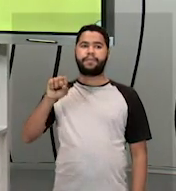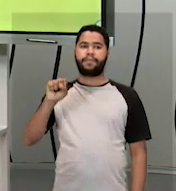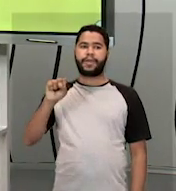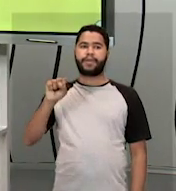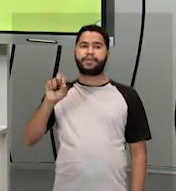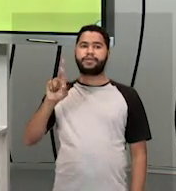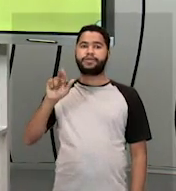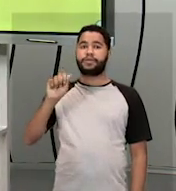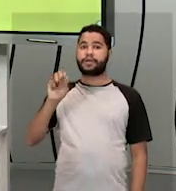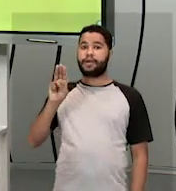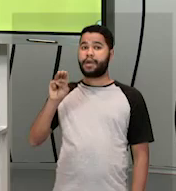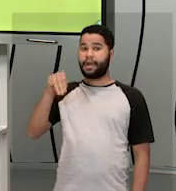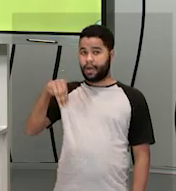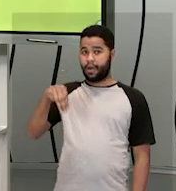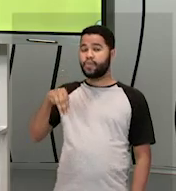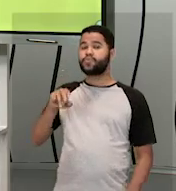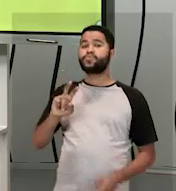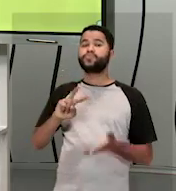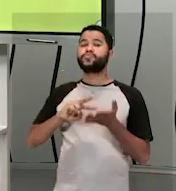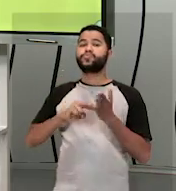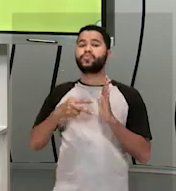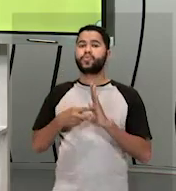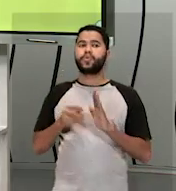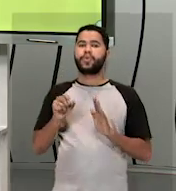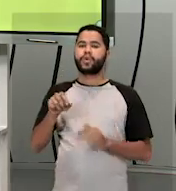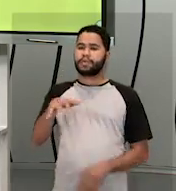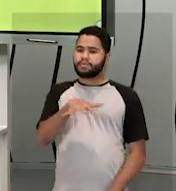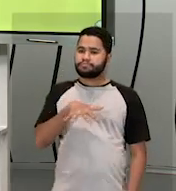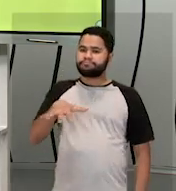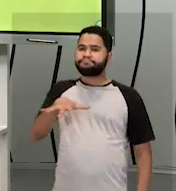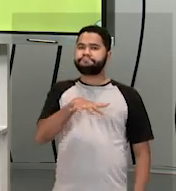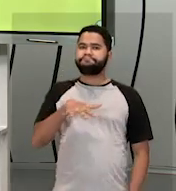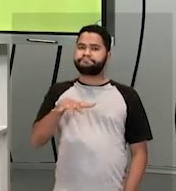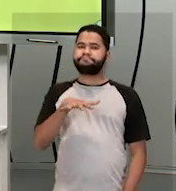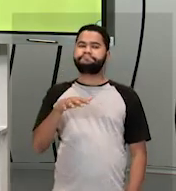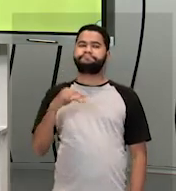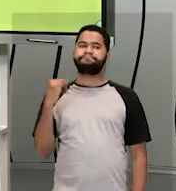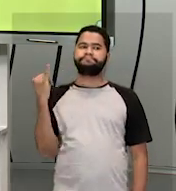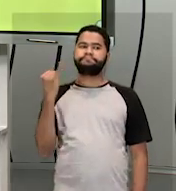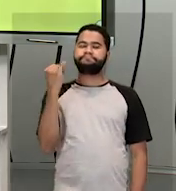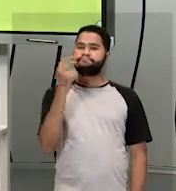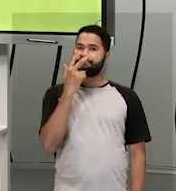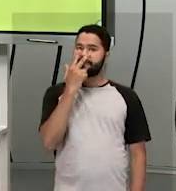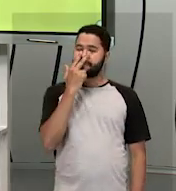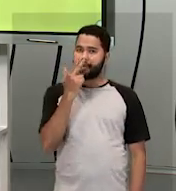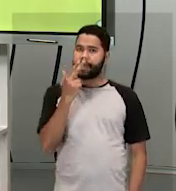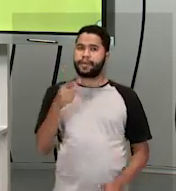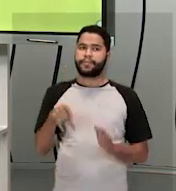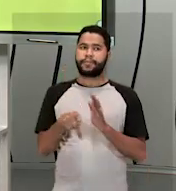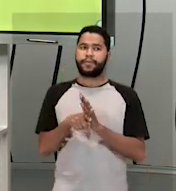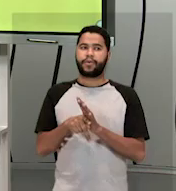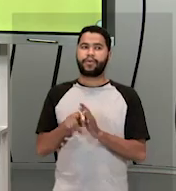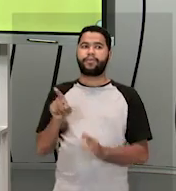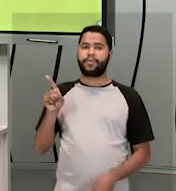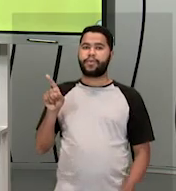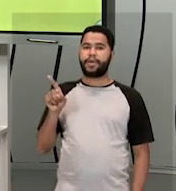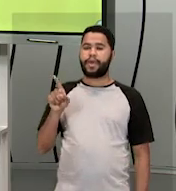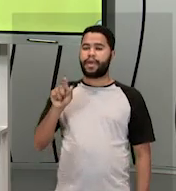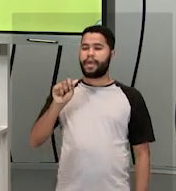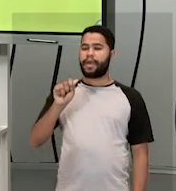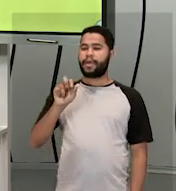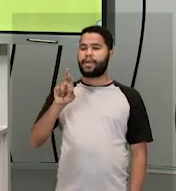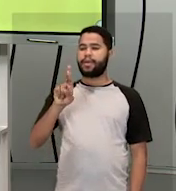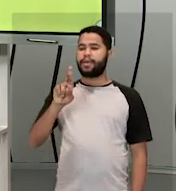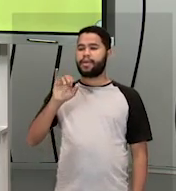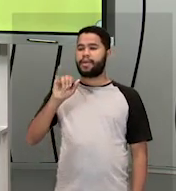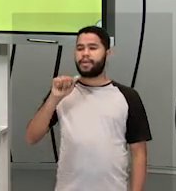que quer dizer um espaço vital, como se a raça ariana, os